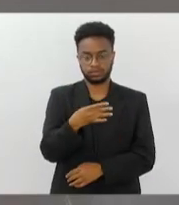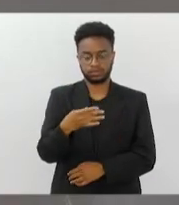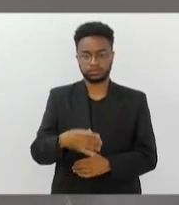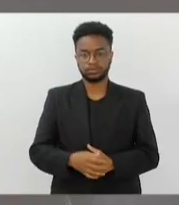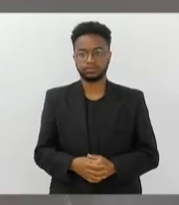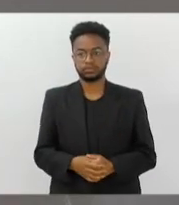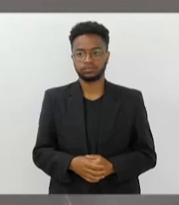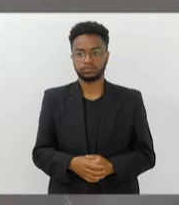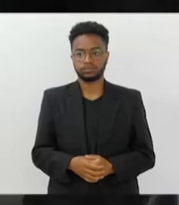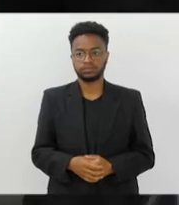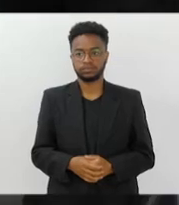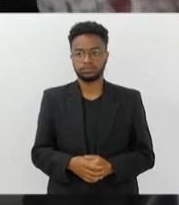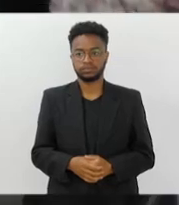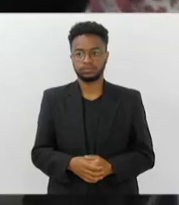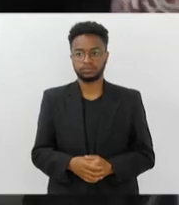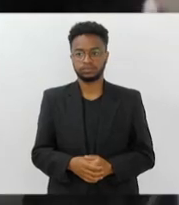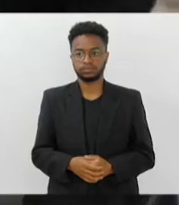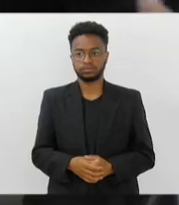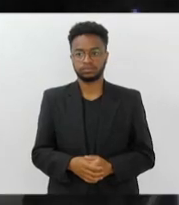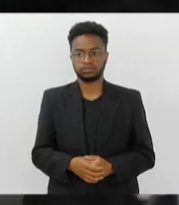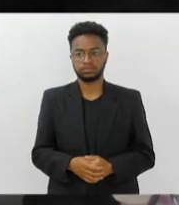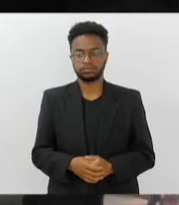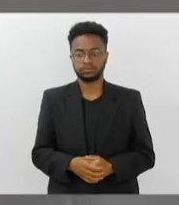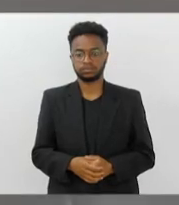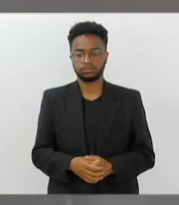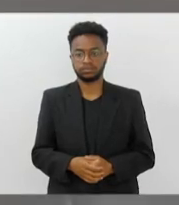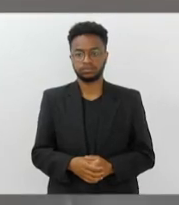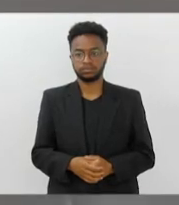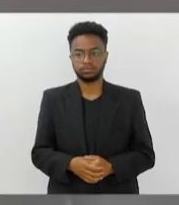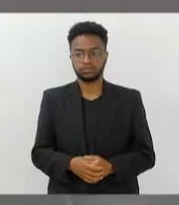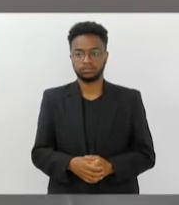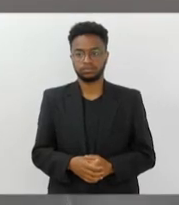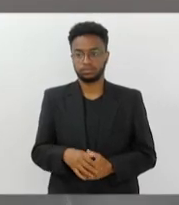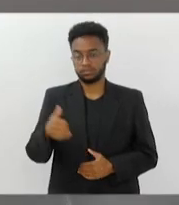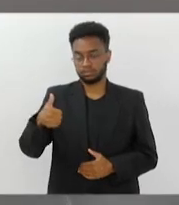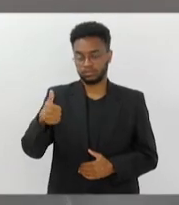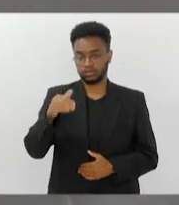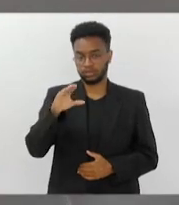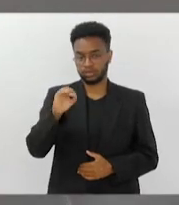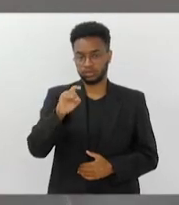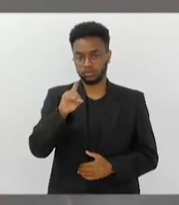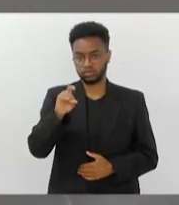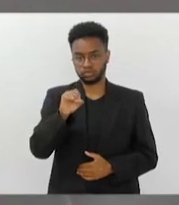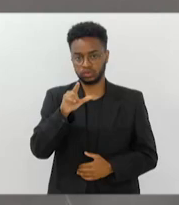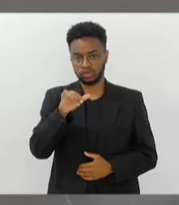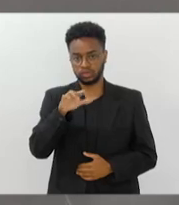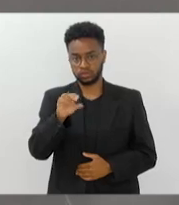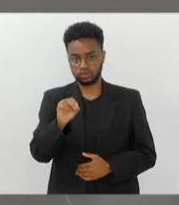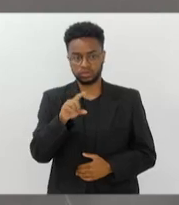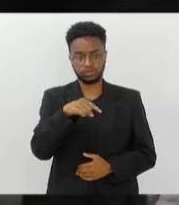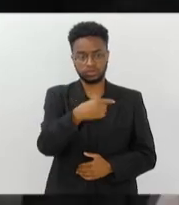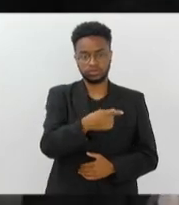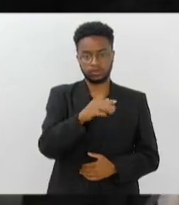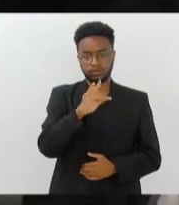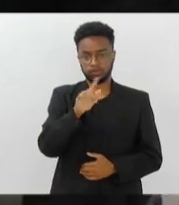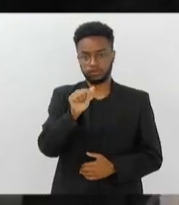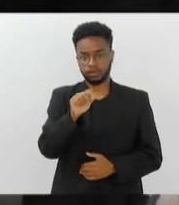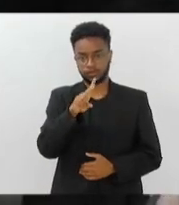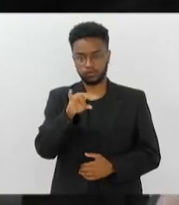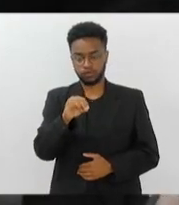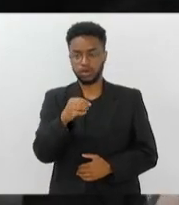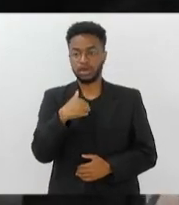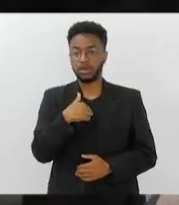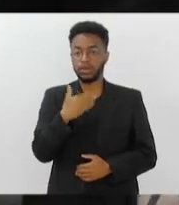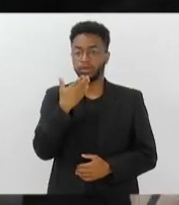É, pela ordem. De... Pelo menos o deputado Cozolino, depois o deputado Serafini. Gostaria de fazer uma questão de ordem